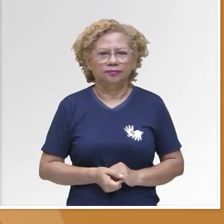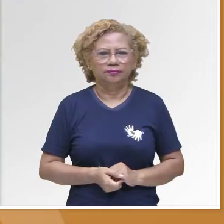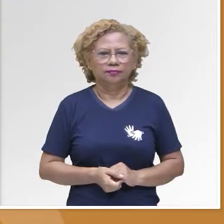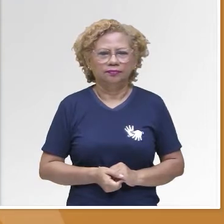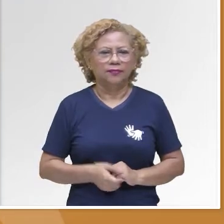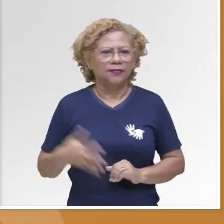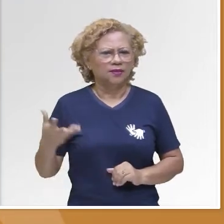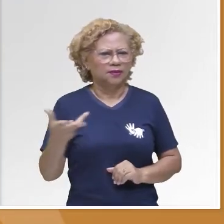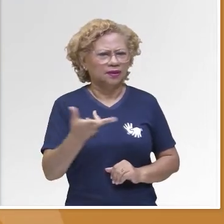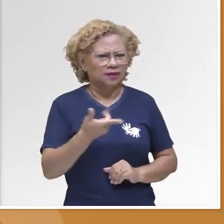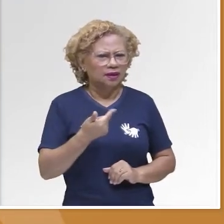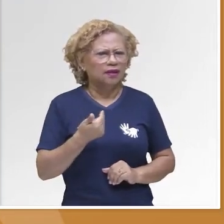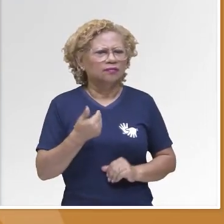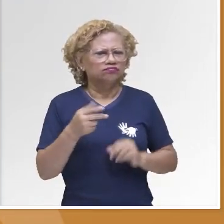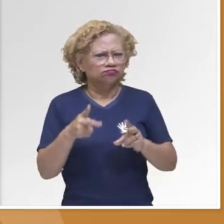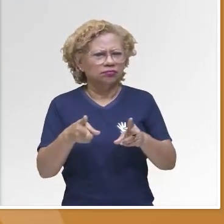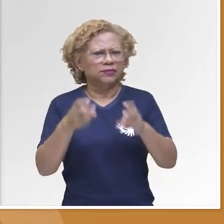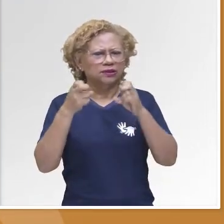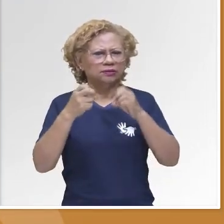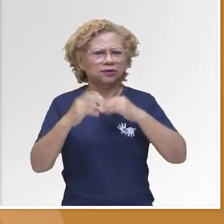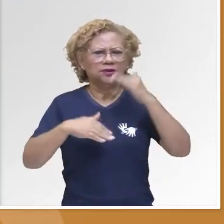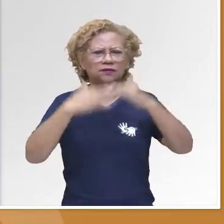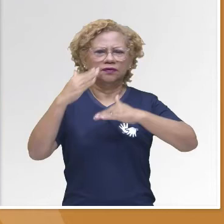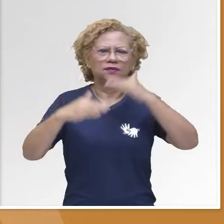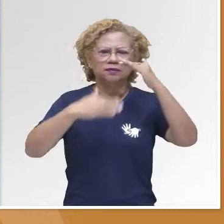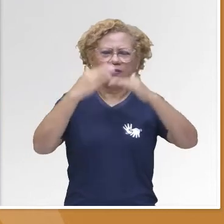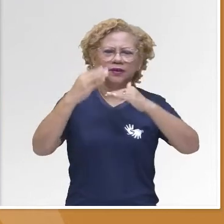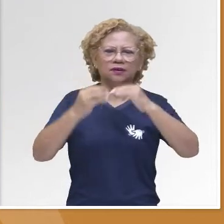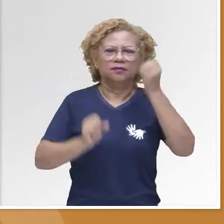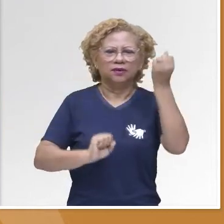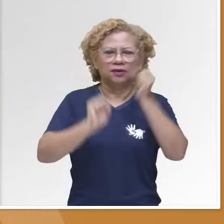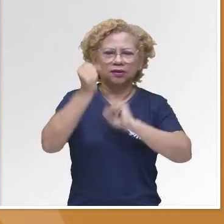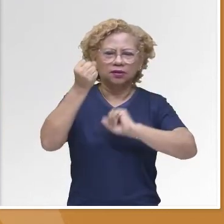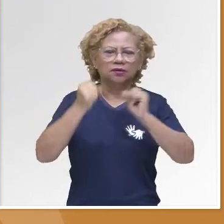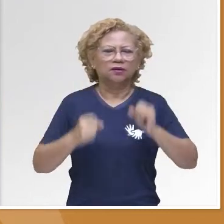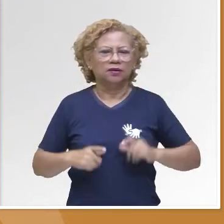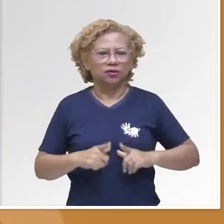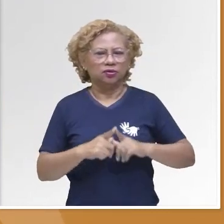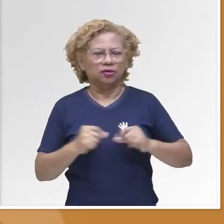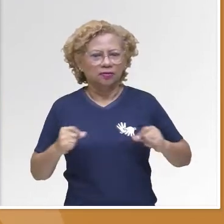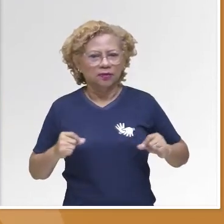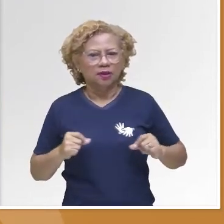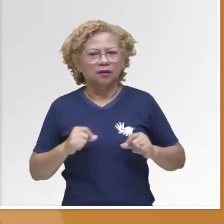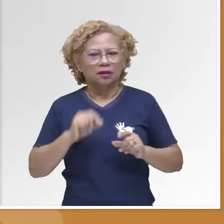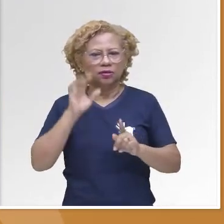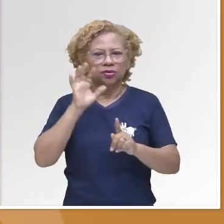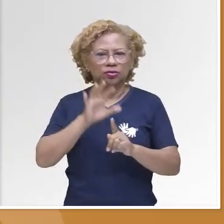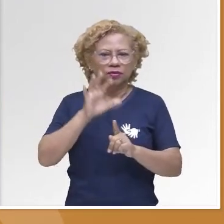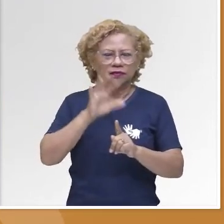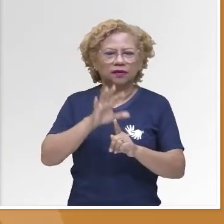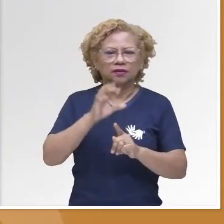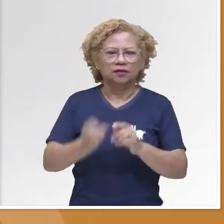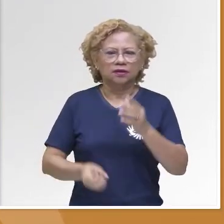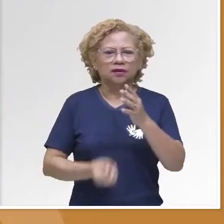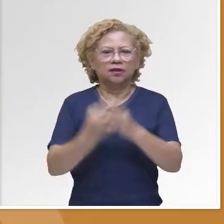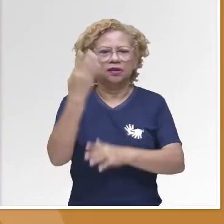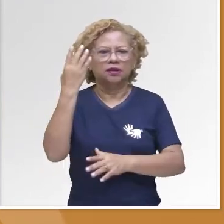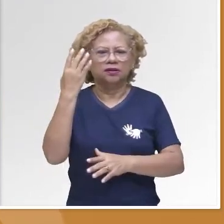Habilidade: analisar o desenvolvimento industrial no Japão e suas influências para o surgimento dos tigres asiáticos.